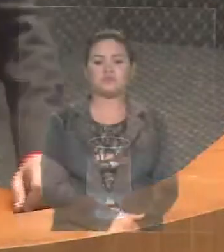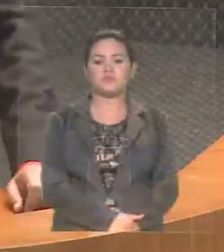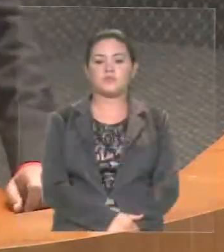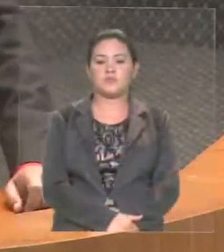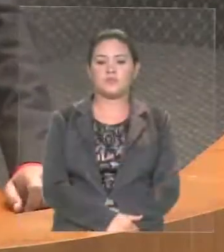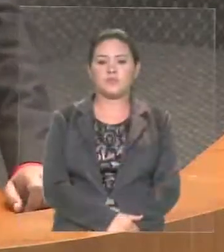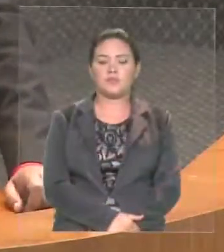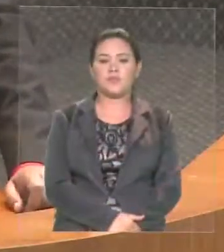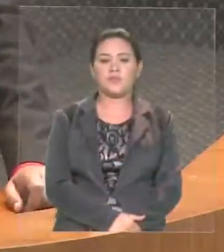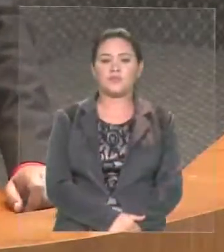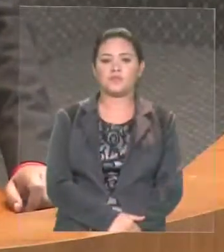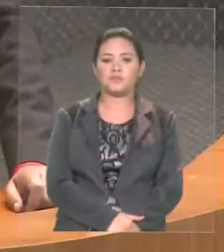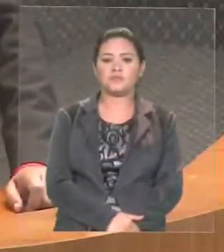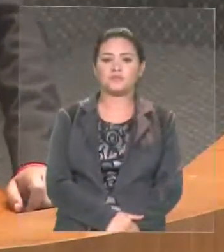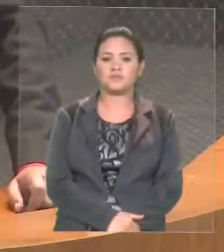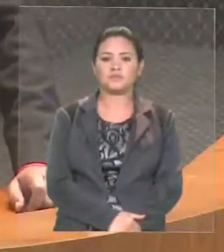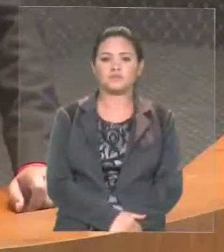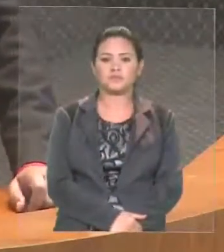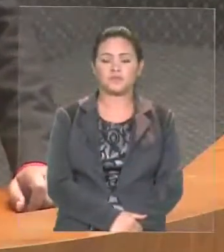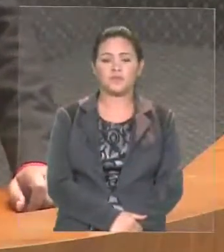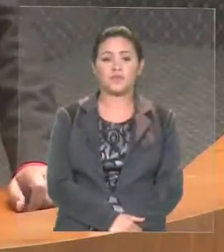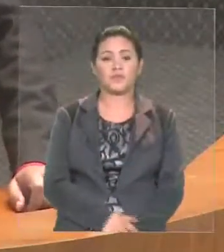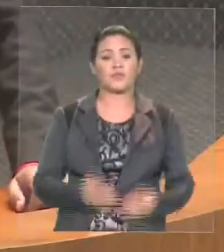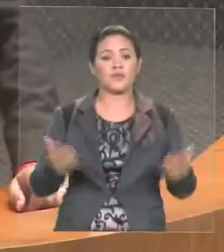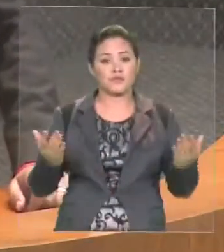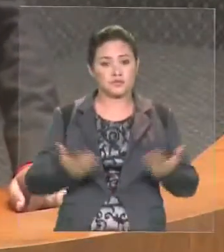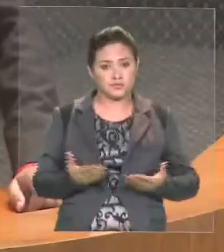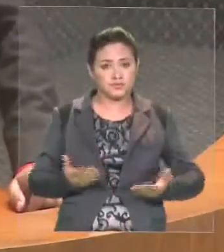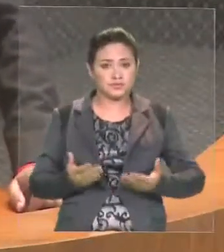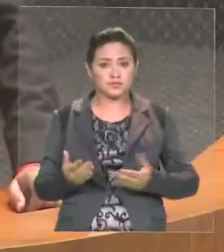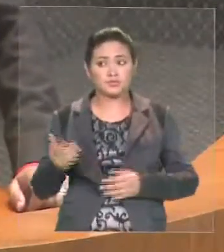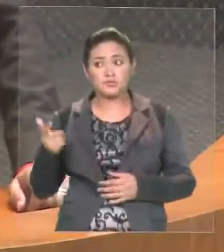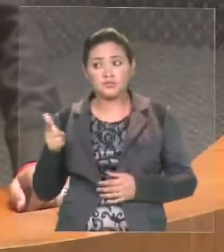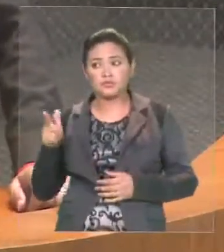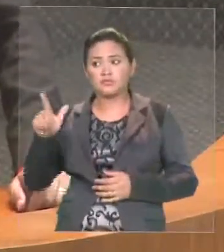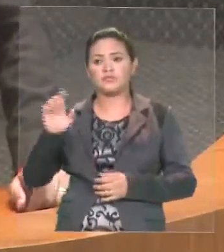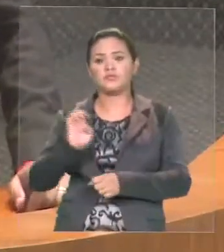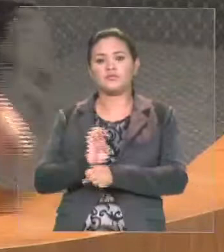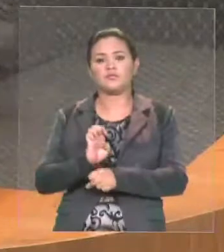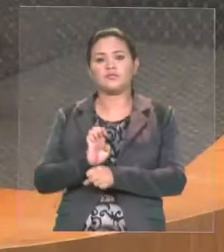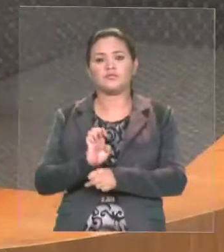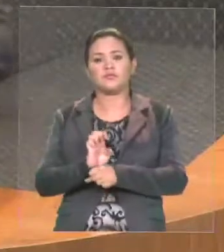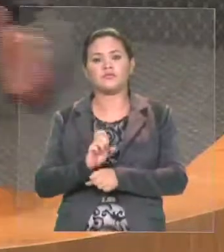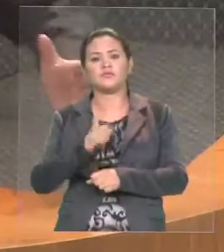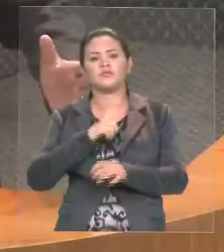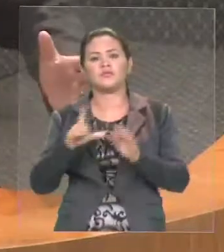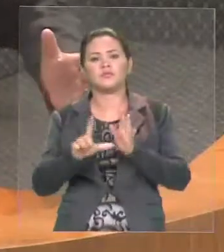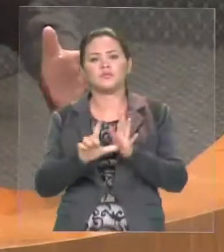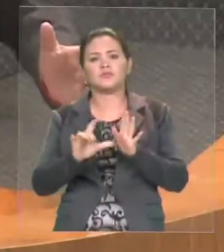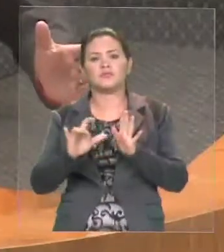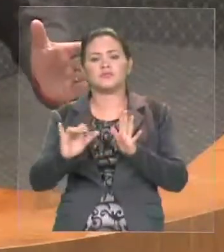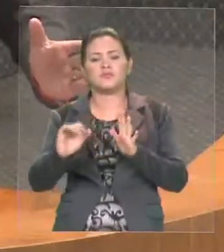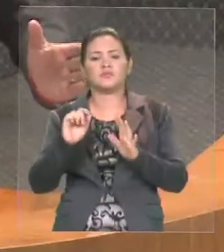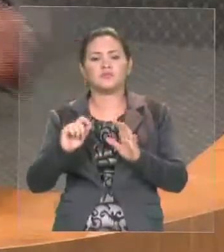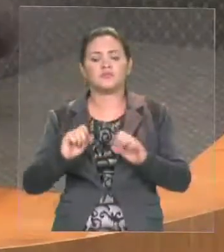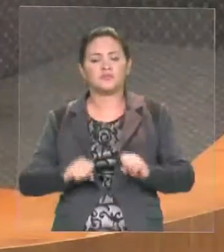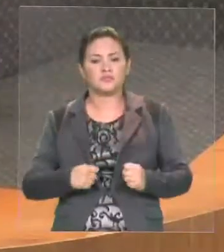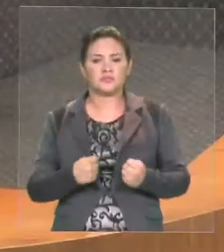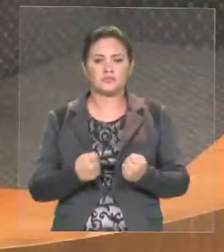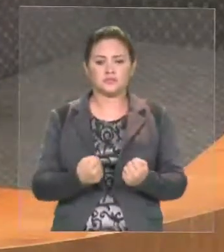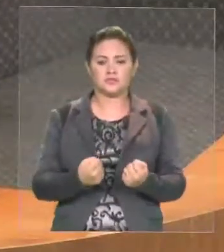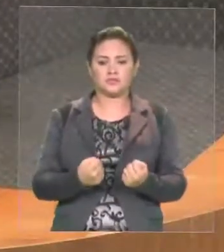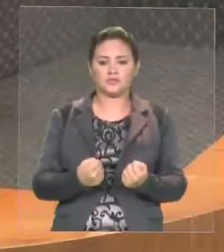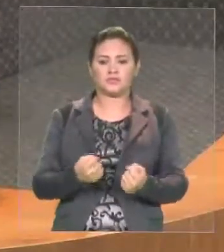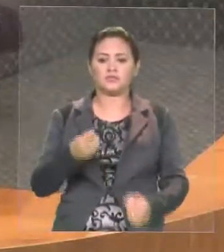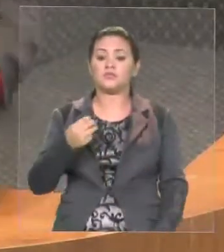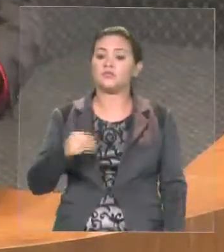fortalece. E o Maranhão cria uma legislação sem prejudicar os outros, sem